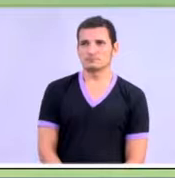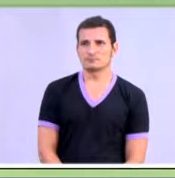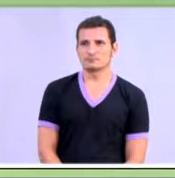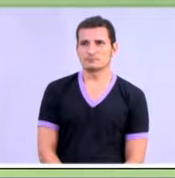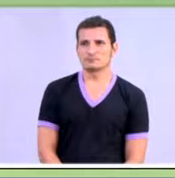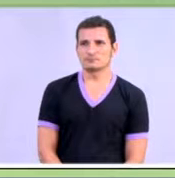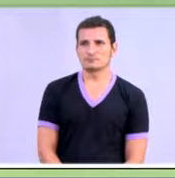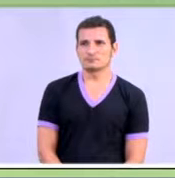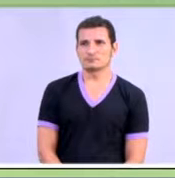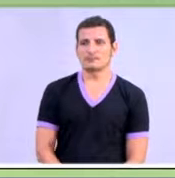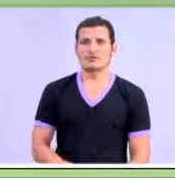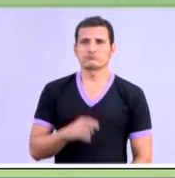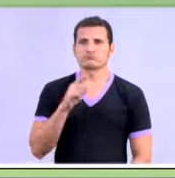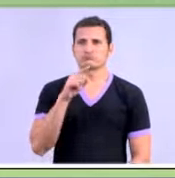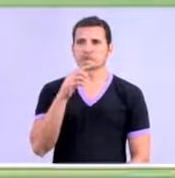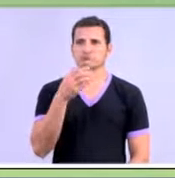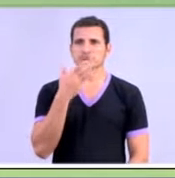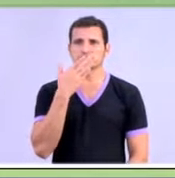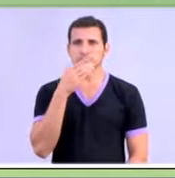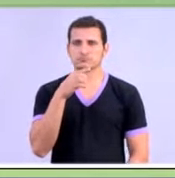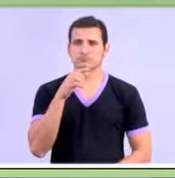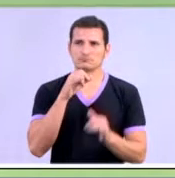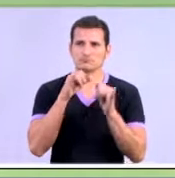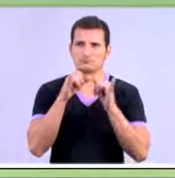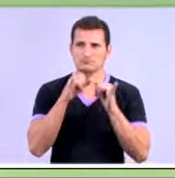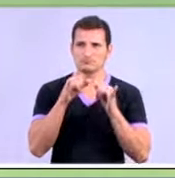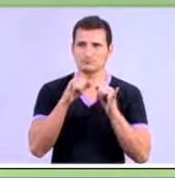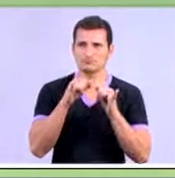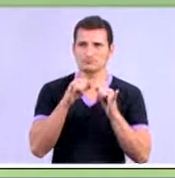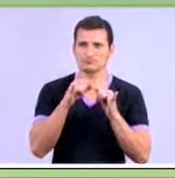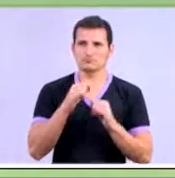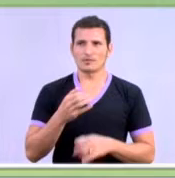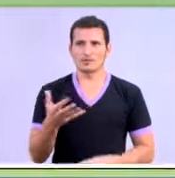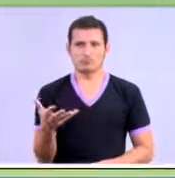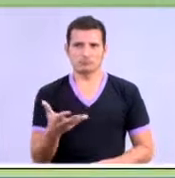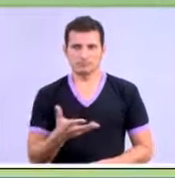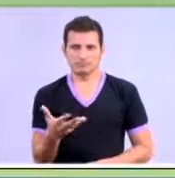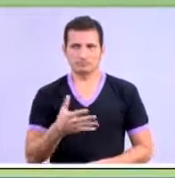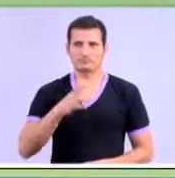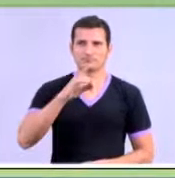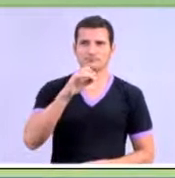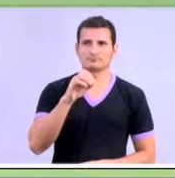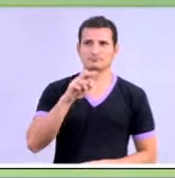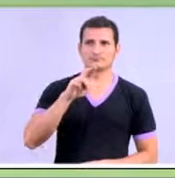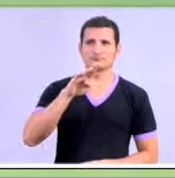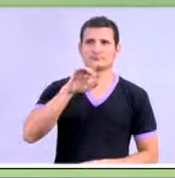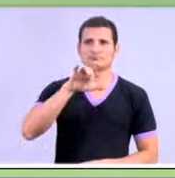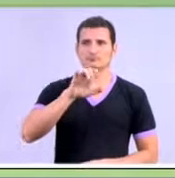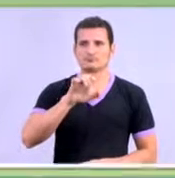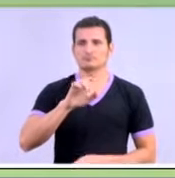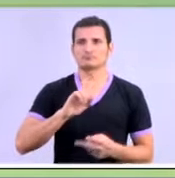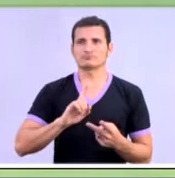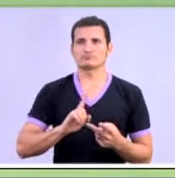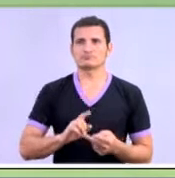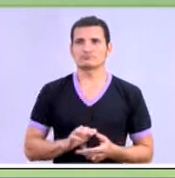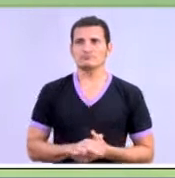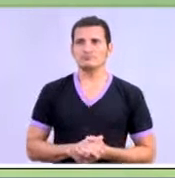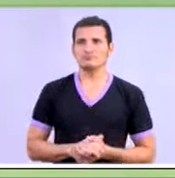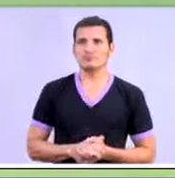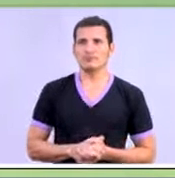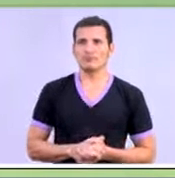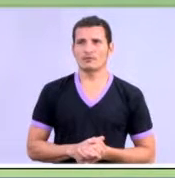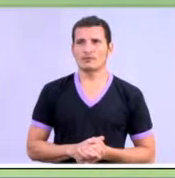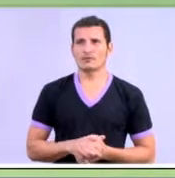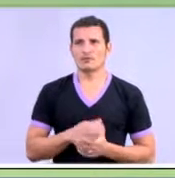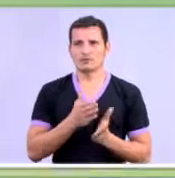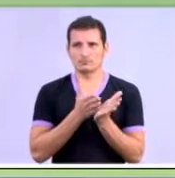tempo. Qual é o tipo de informação que é passado pela velocidade? Double. Qual é o tipo de informação que é passado pelo